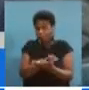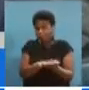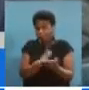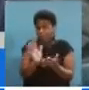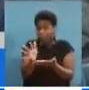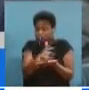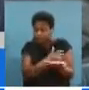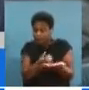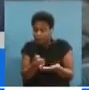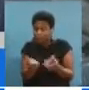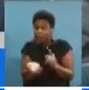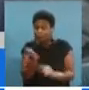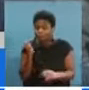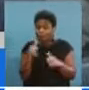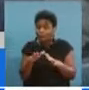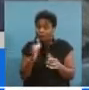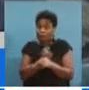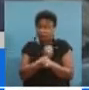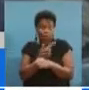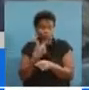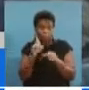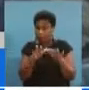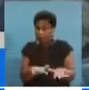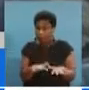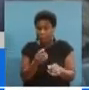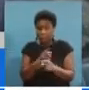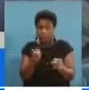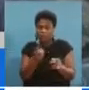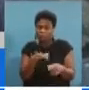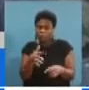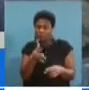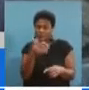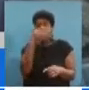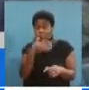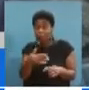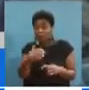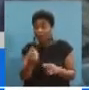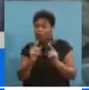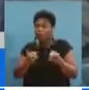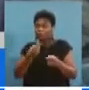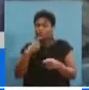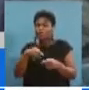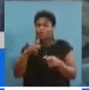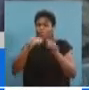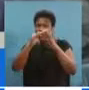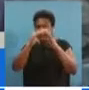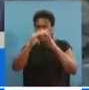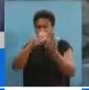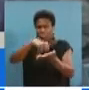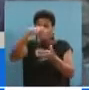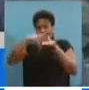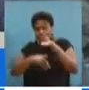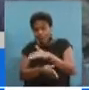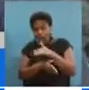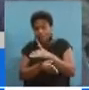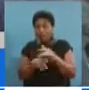teremos que mobilizar essa verba, mas é uma obra que não pode parar, portanto dentro de semanas deverão começar a parte da cave e a parte da